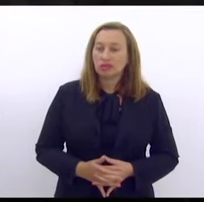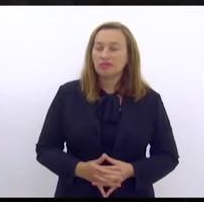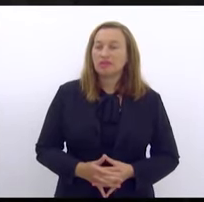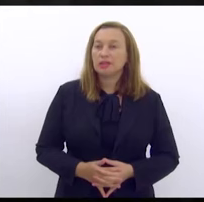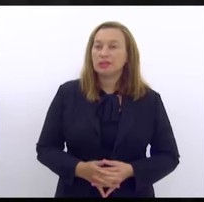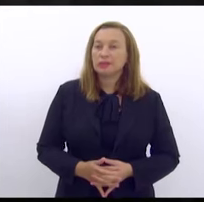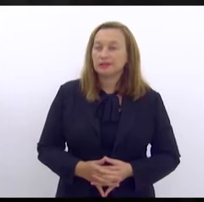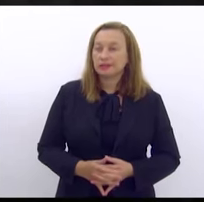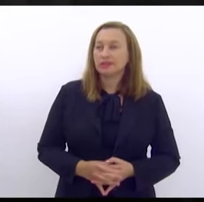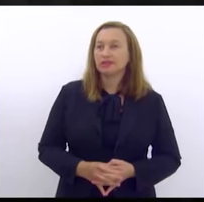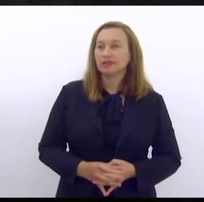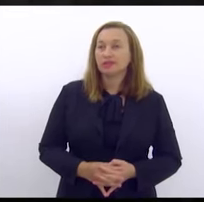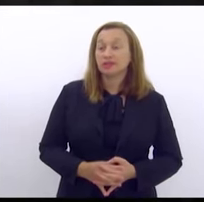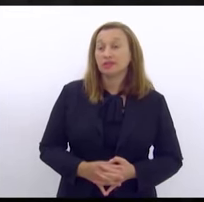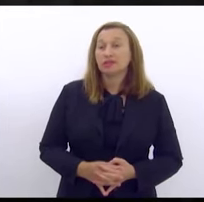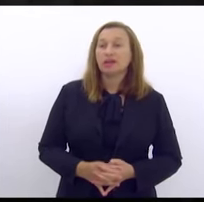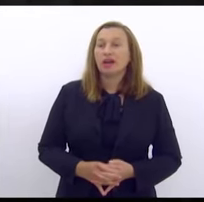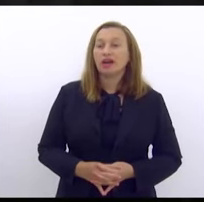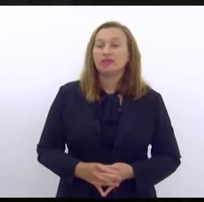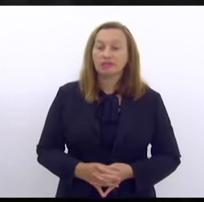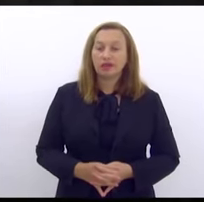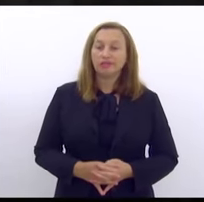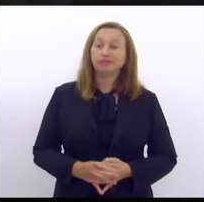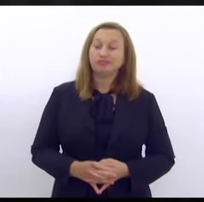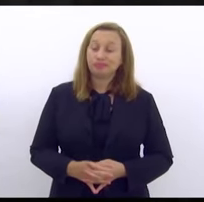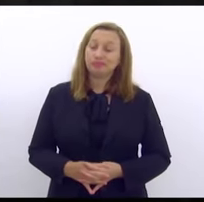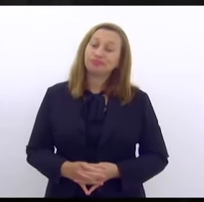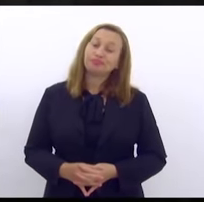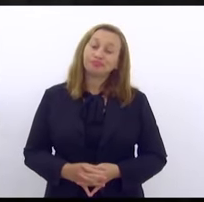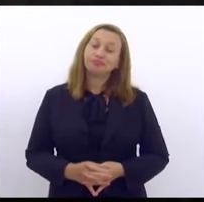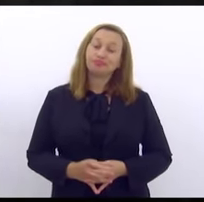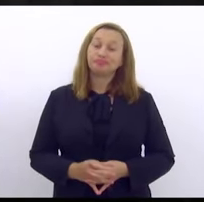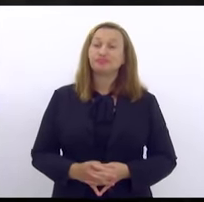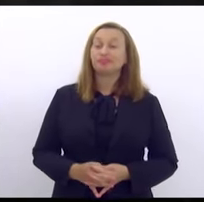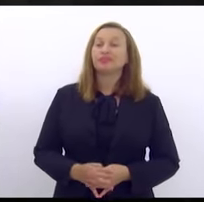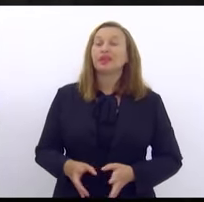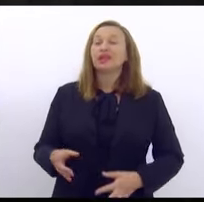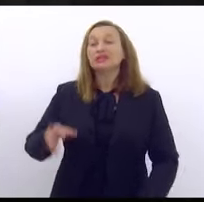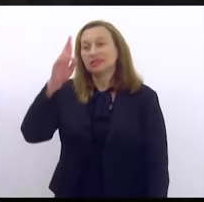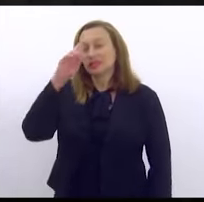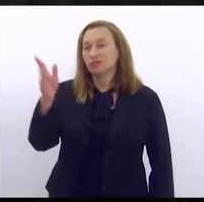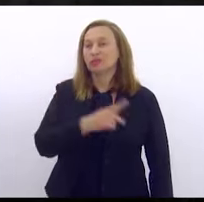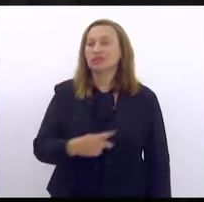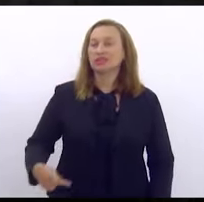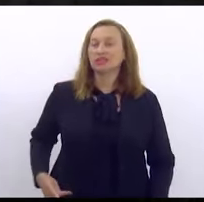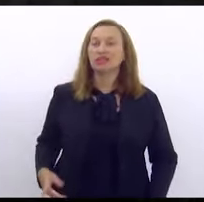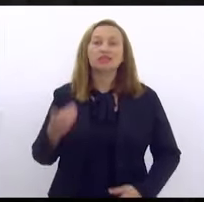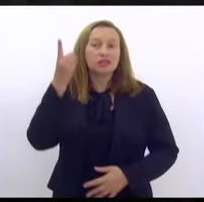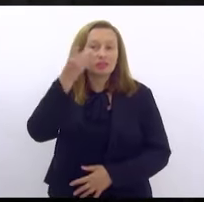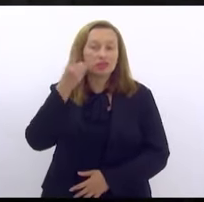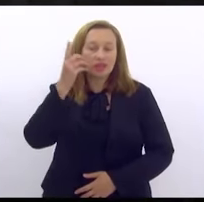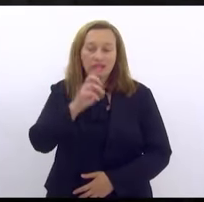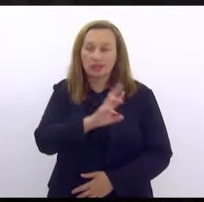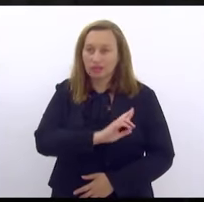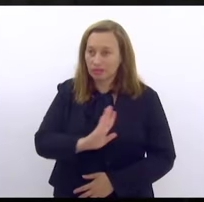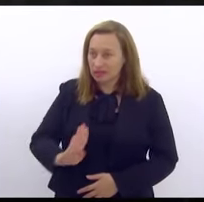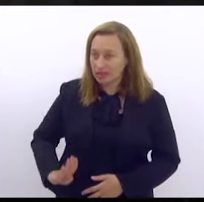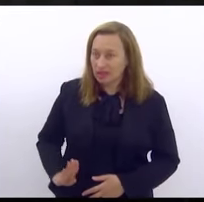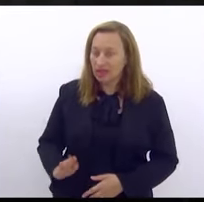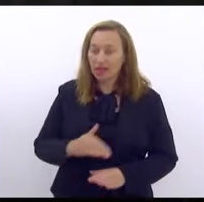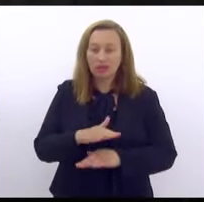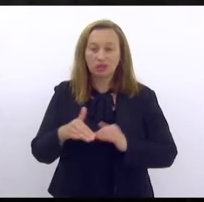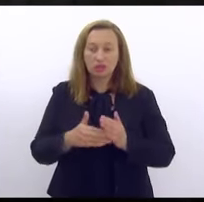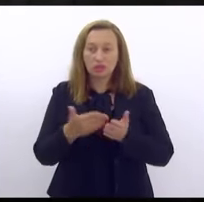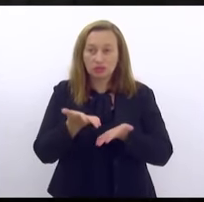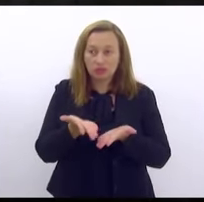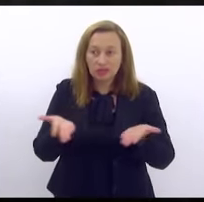Senhor presidente, deputado Bacelar, senhoras e senhores deputados